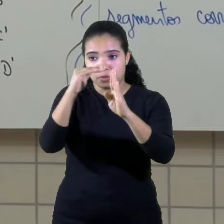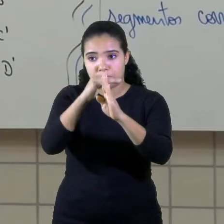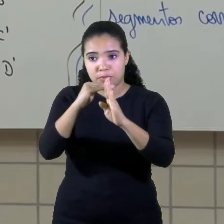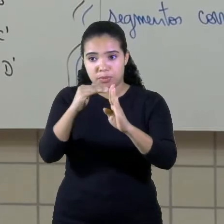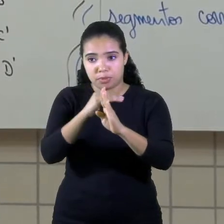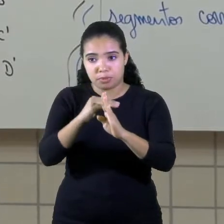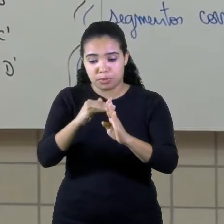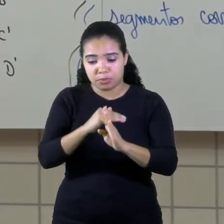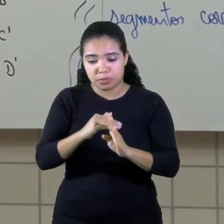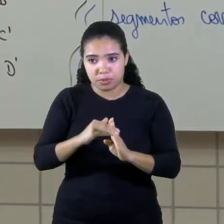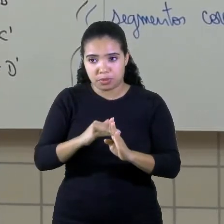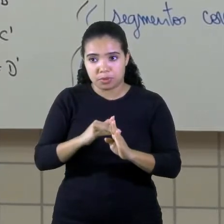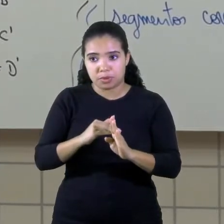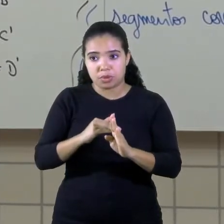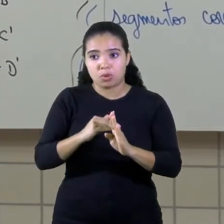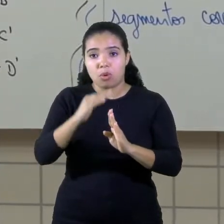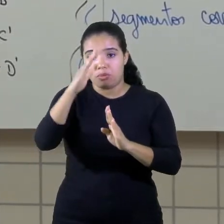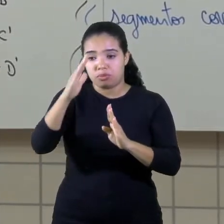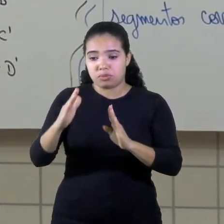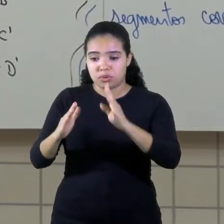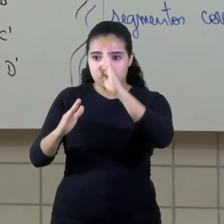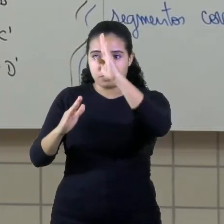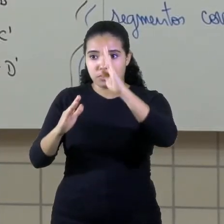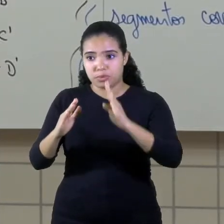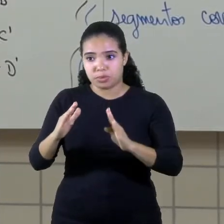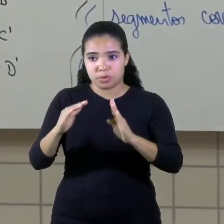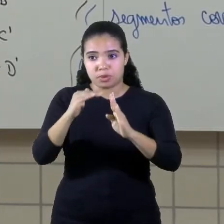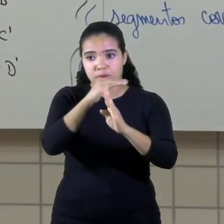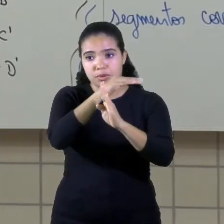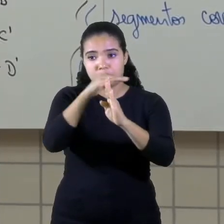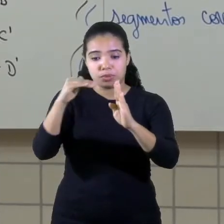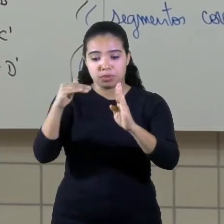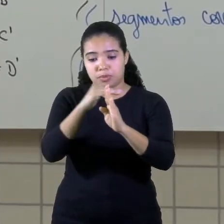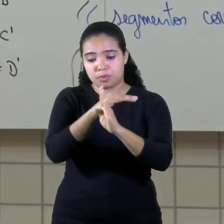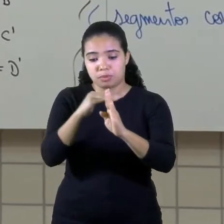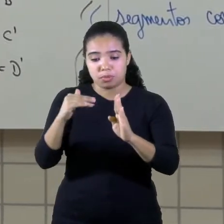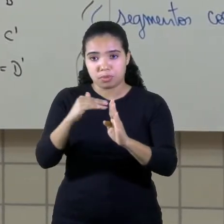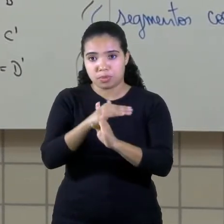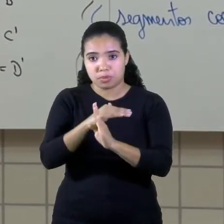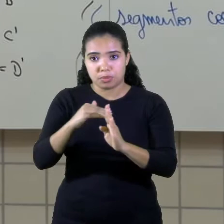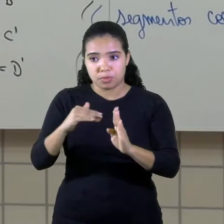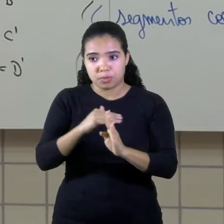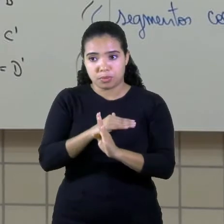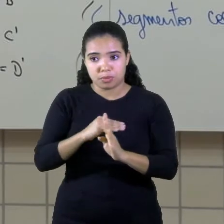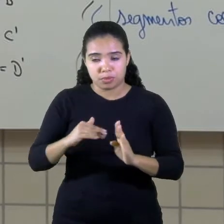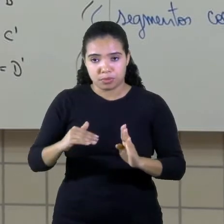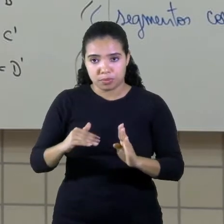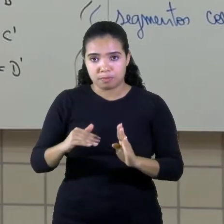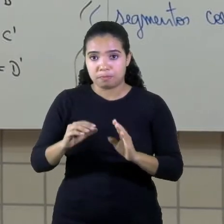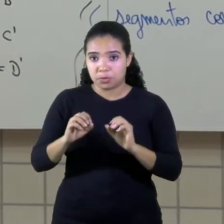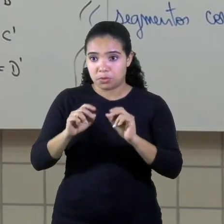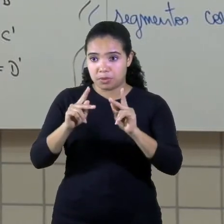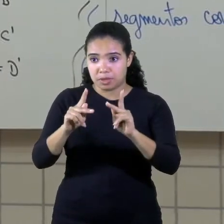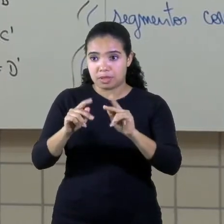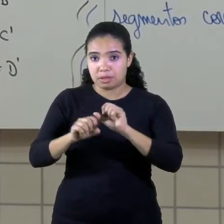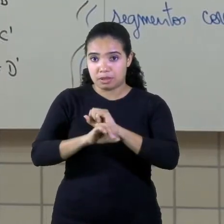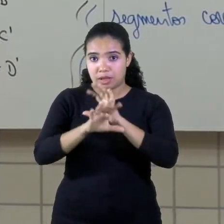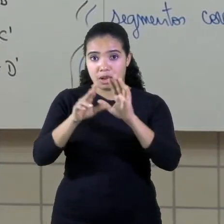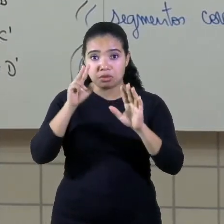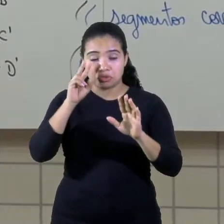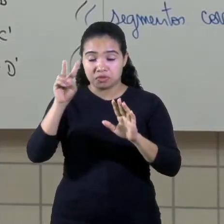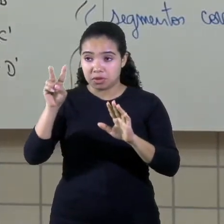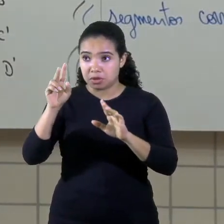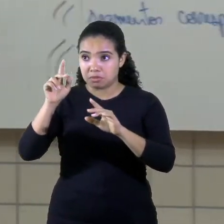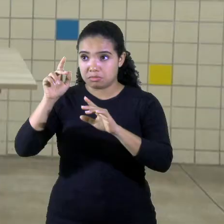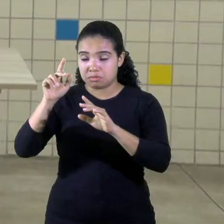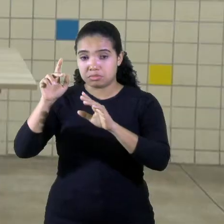retas transversais interceptaram um feixe de retas paralelas. Ok? Então aqui está ficando claro o que está escrito